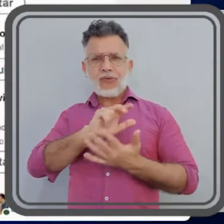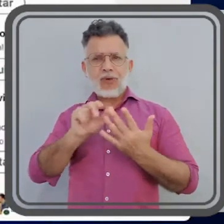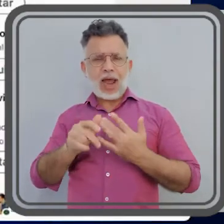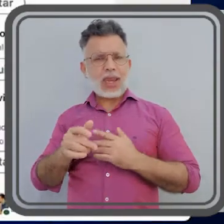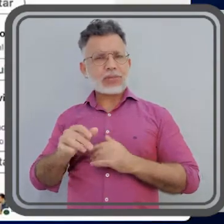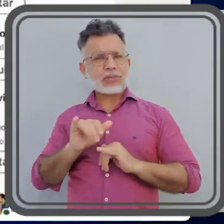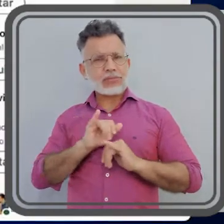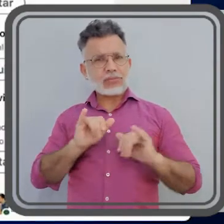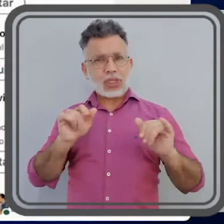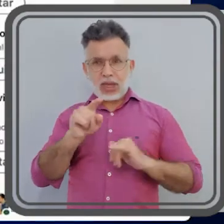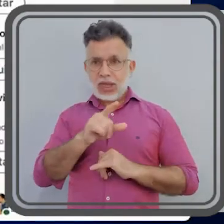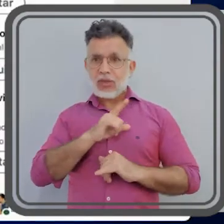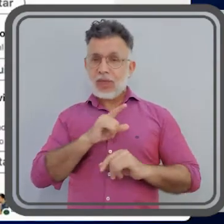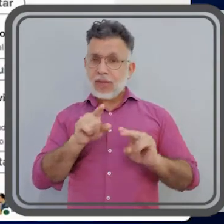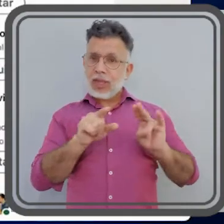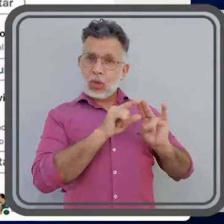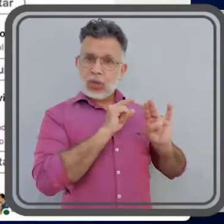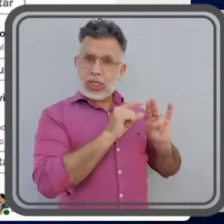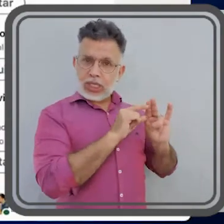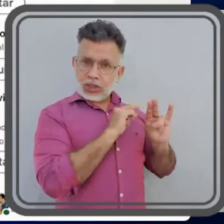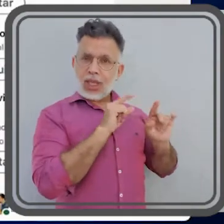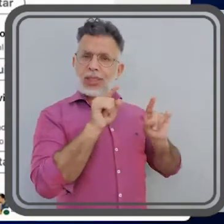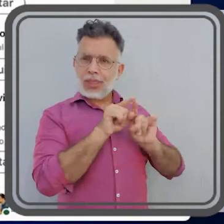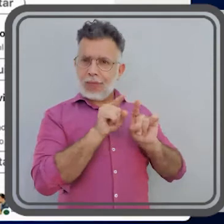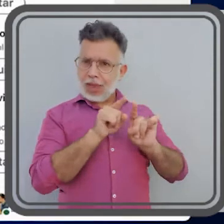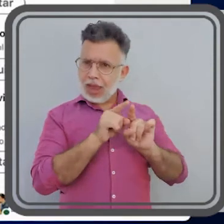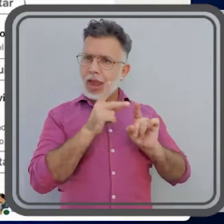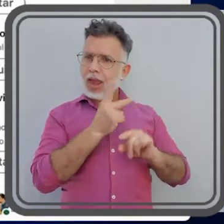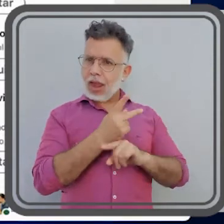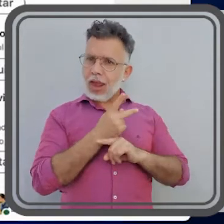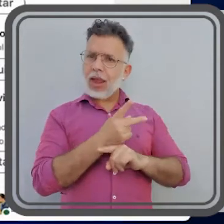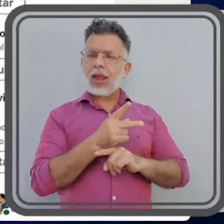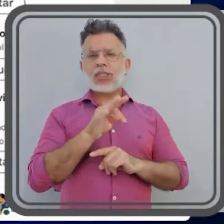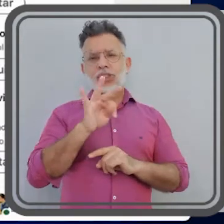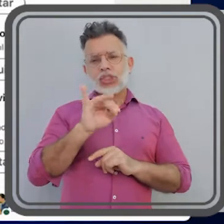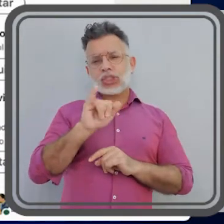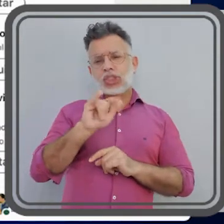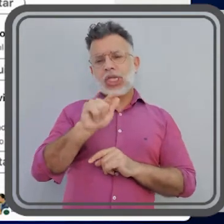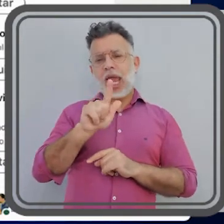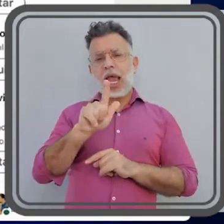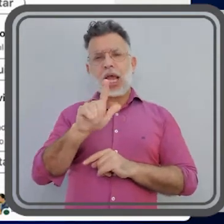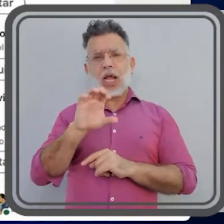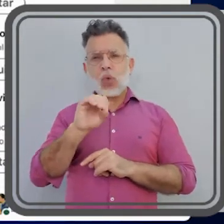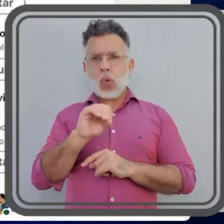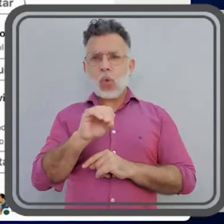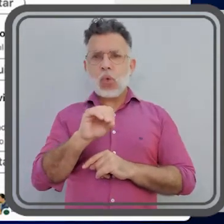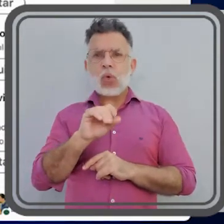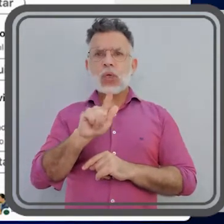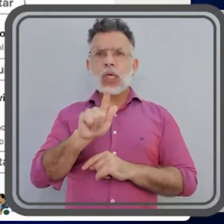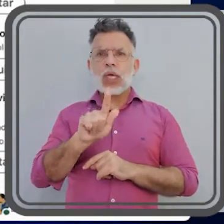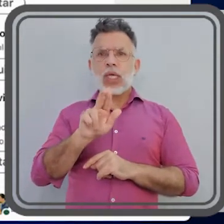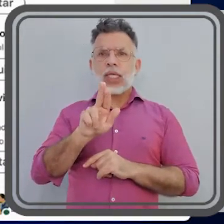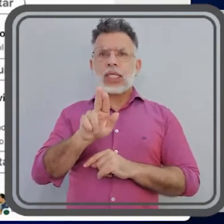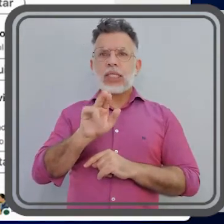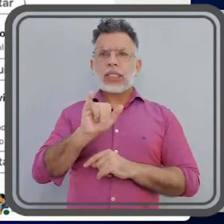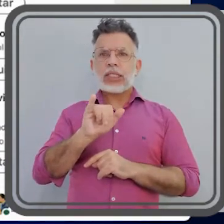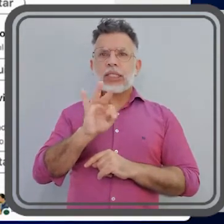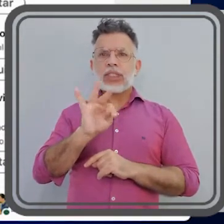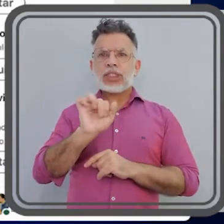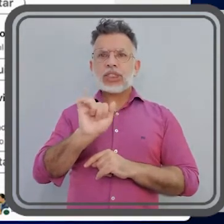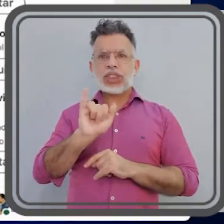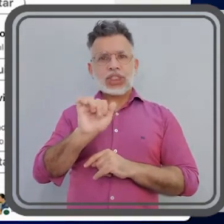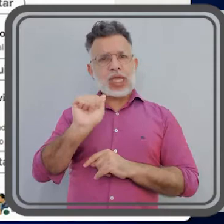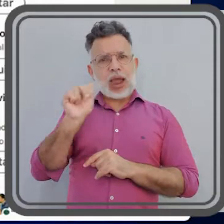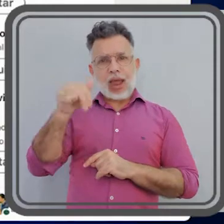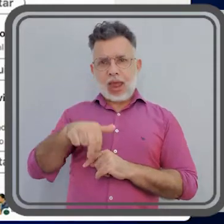no LinkedIn, pode seguir o Thiagão aqui no LinkedIn também, né? Procurando por Thiago. É Guitian, isso mesmo? Sobrenome? Thiago Guitian dos